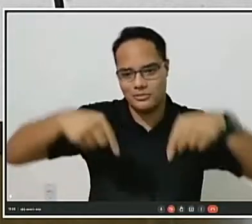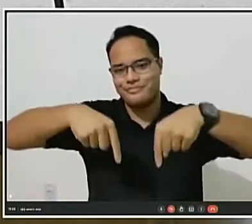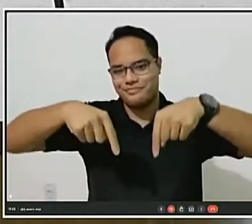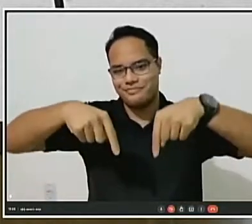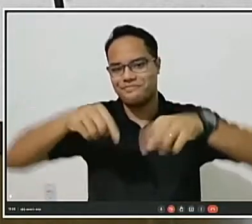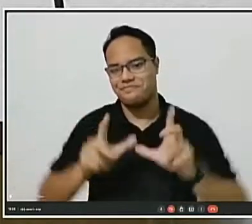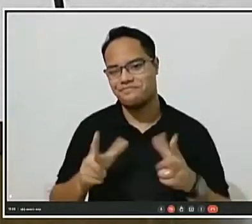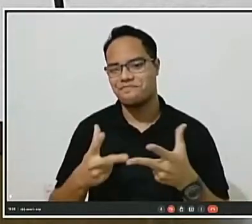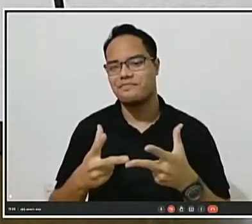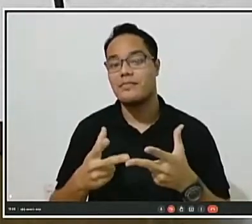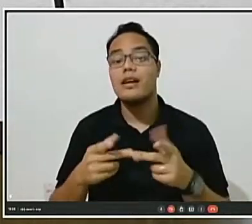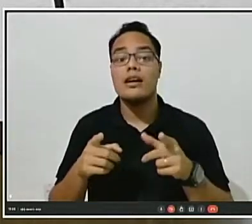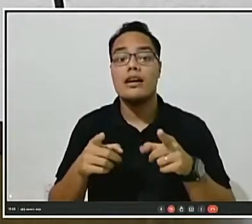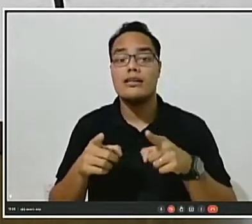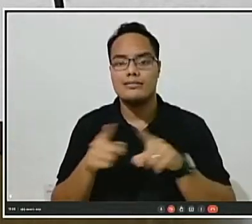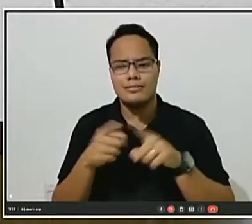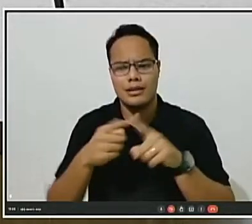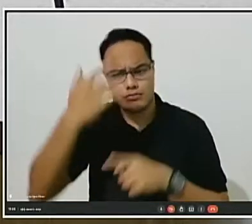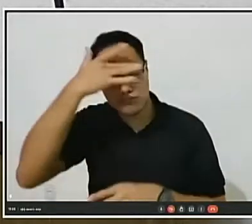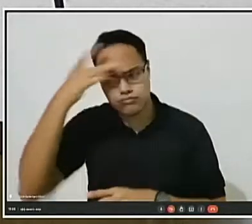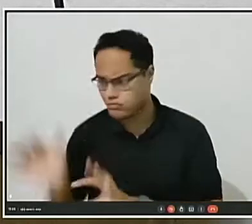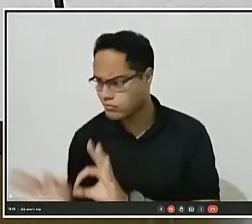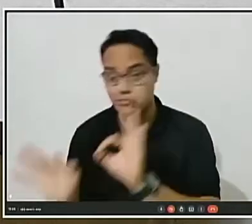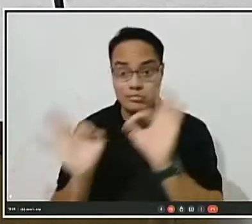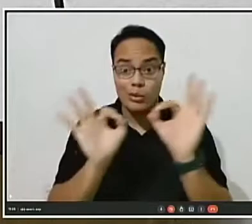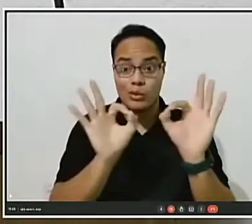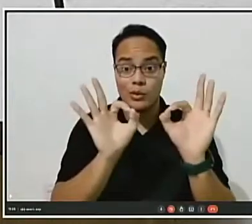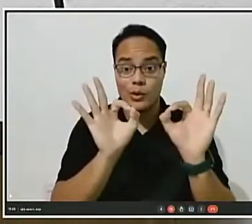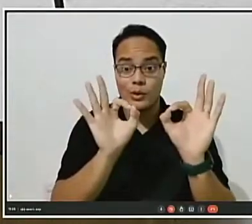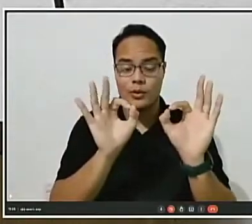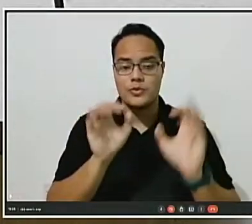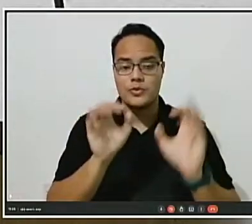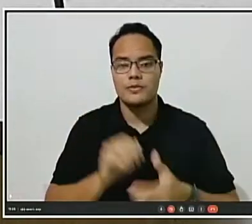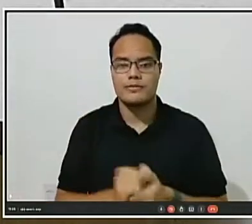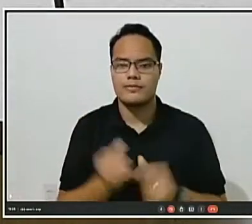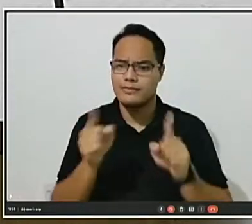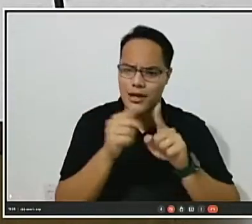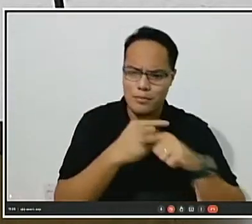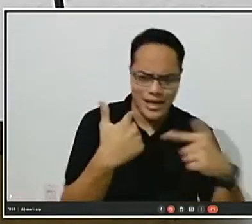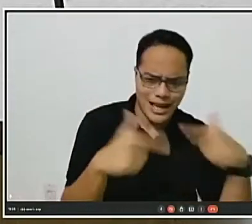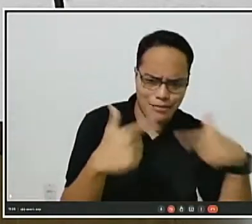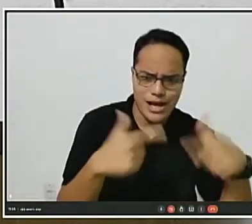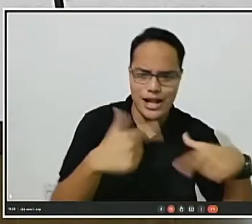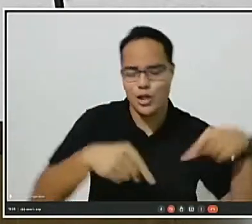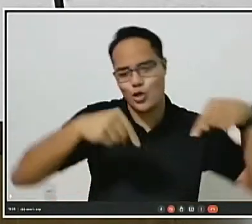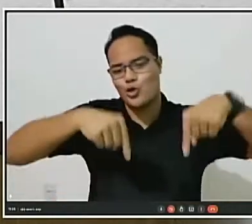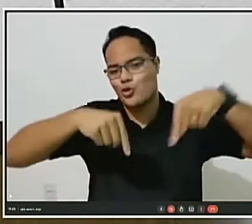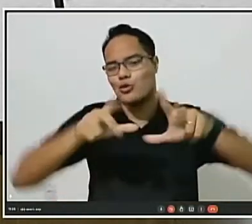também as pessoas que nos assistem, os funcionários dessa casa, meu boa noite a todos.